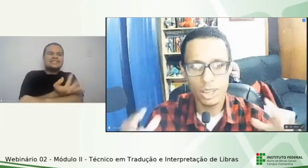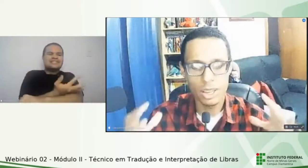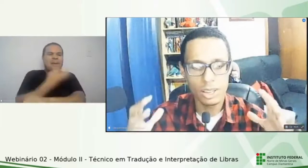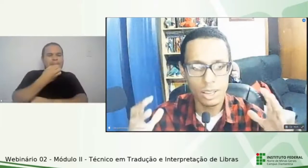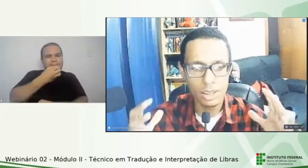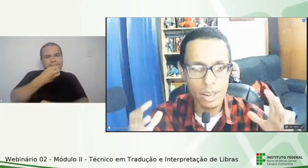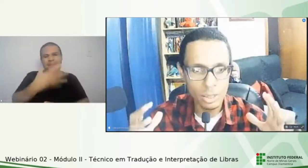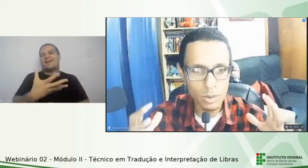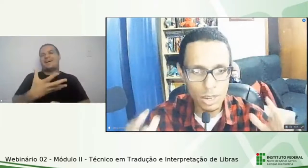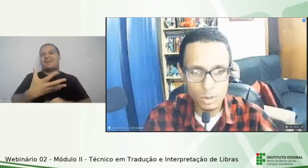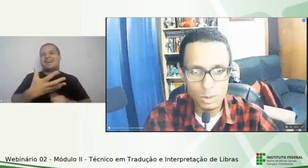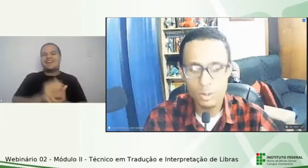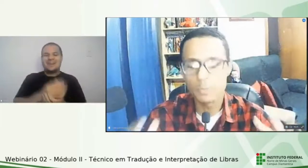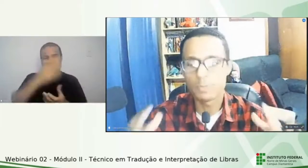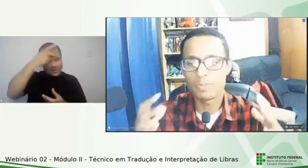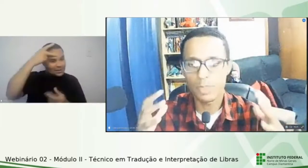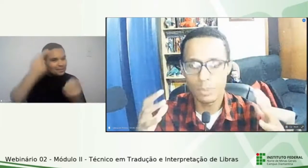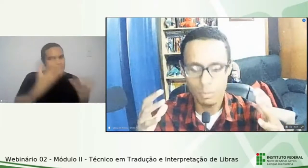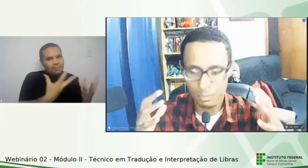gente graduando